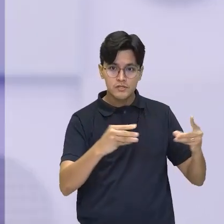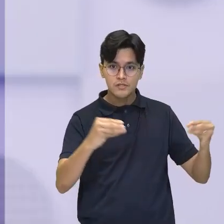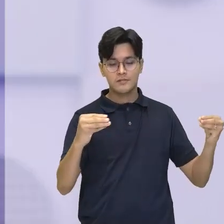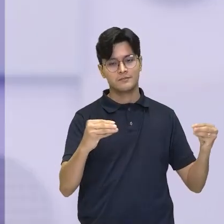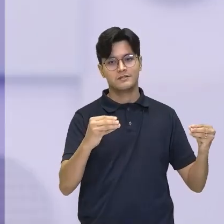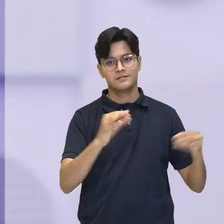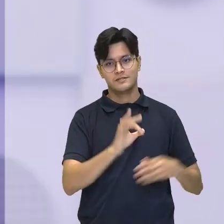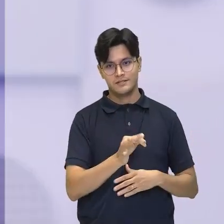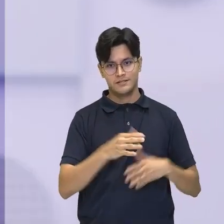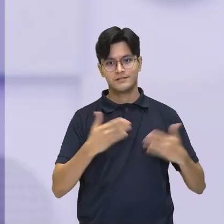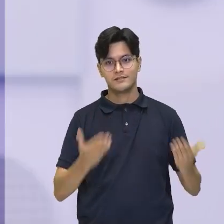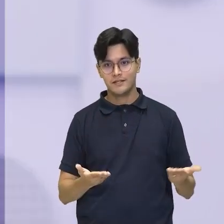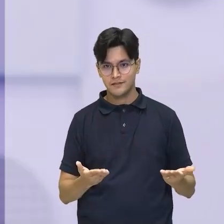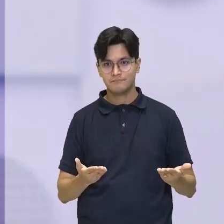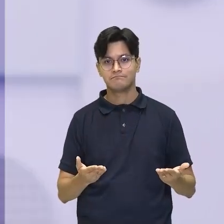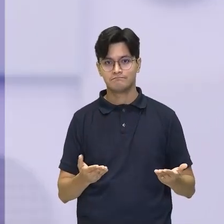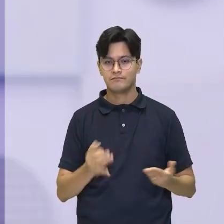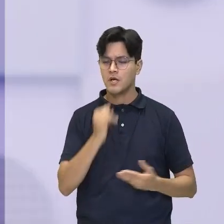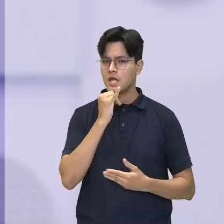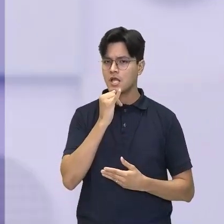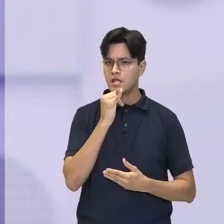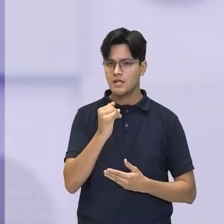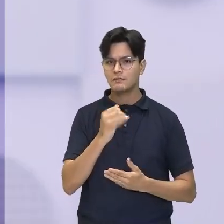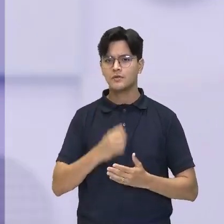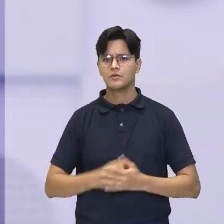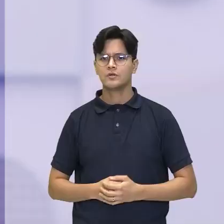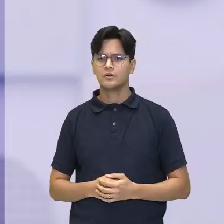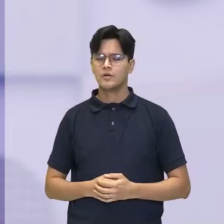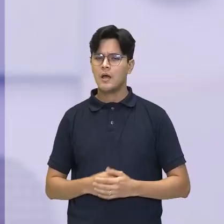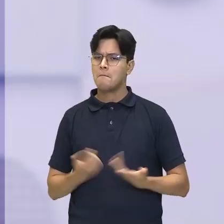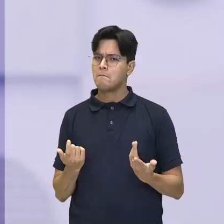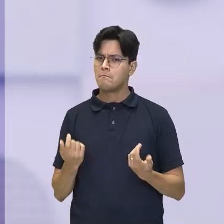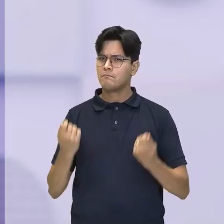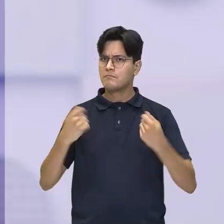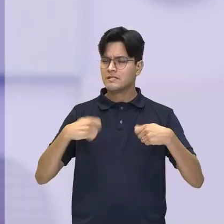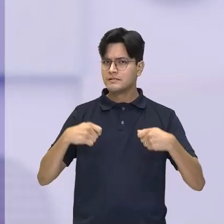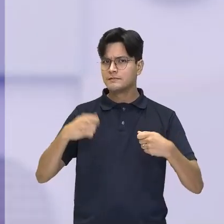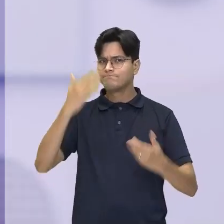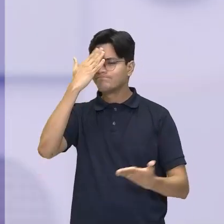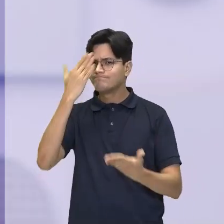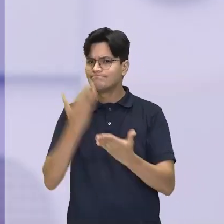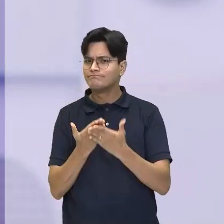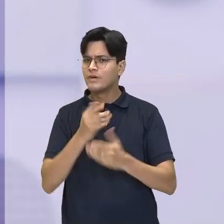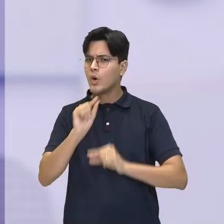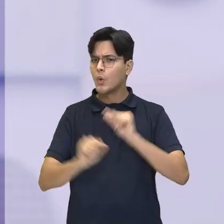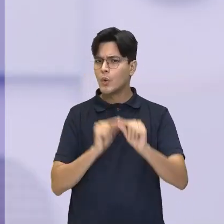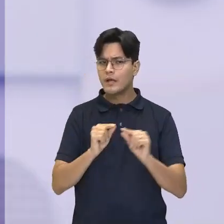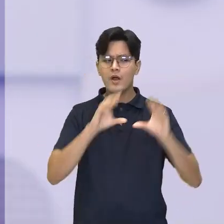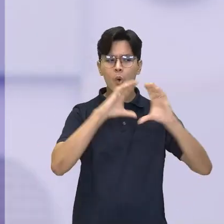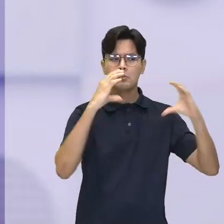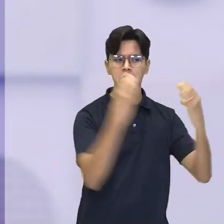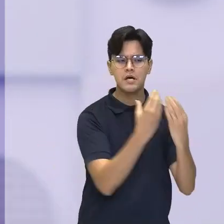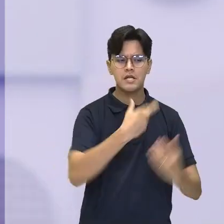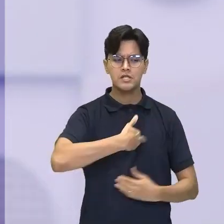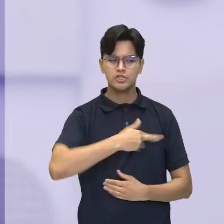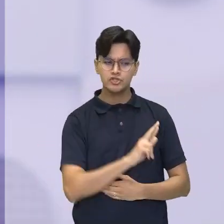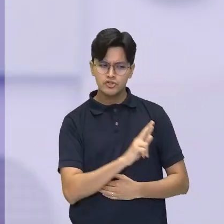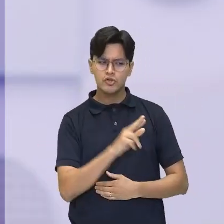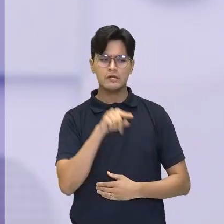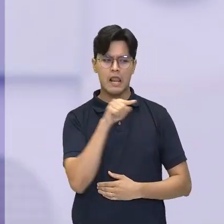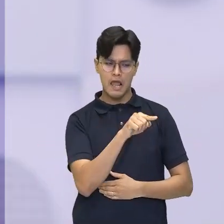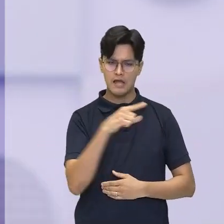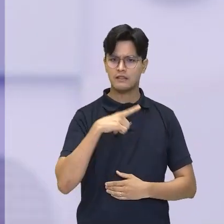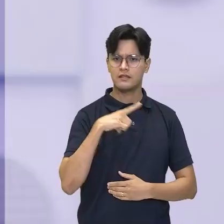mulheres santos, puros, infalíveis, mas por sua vez, quem está à frente da comunidade